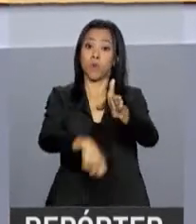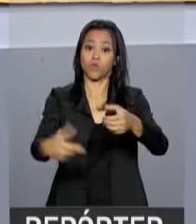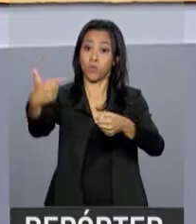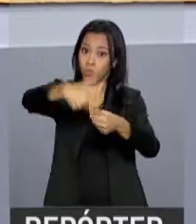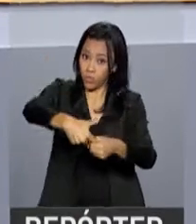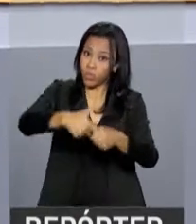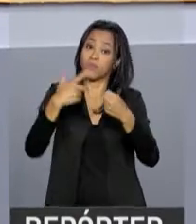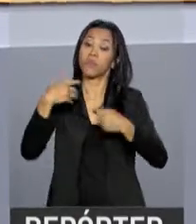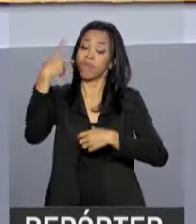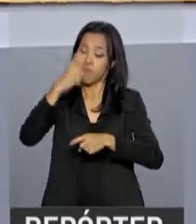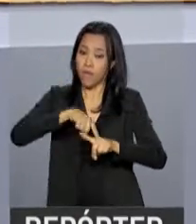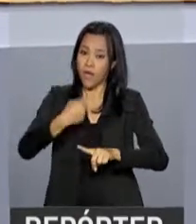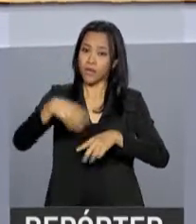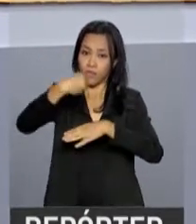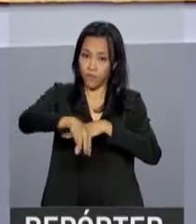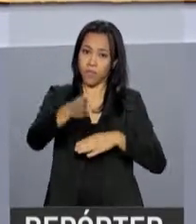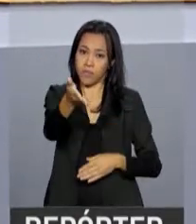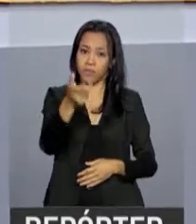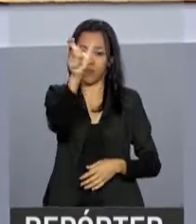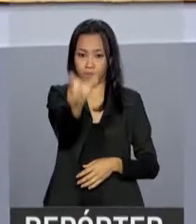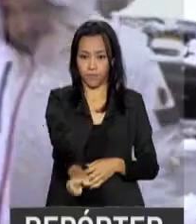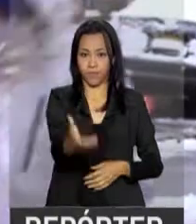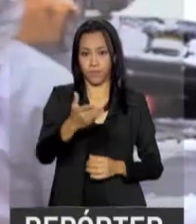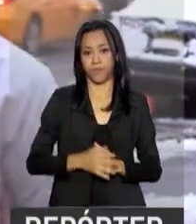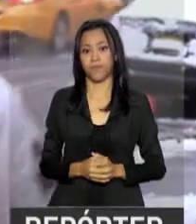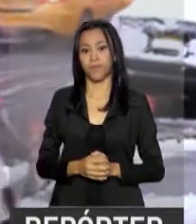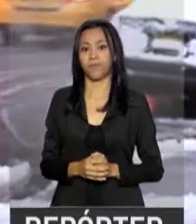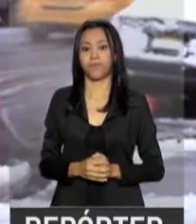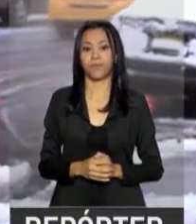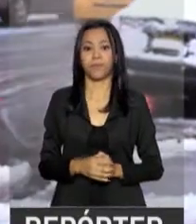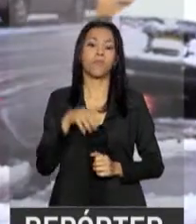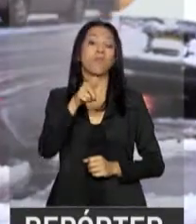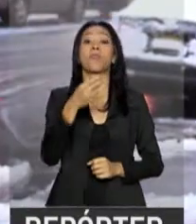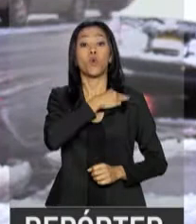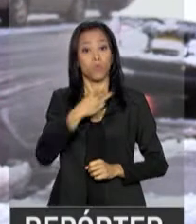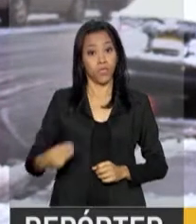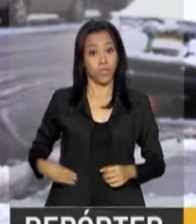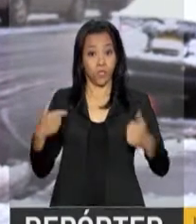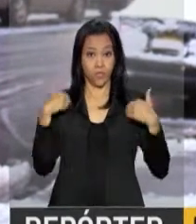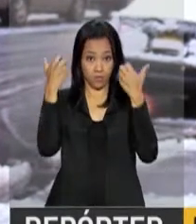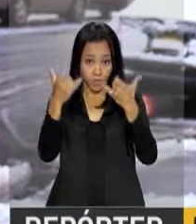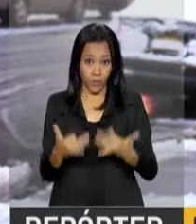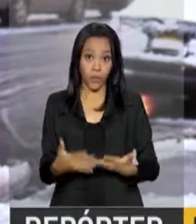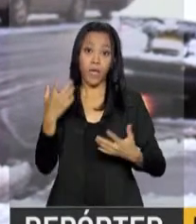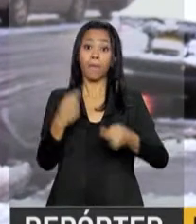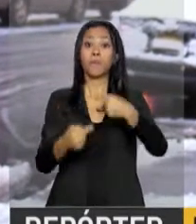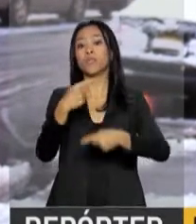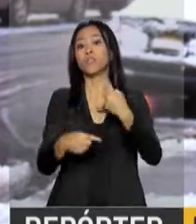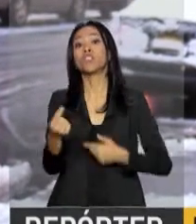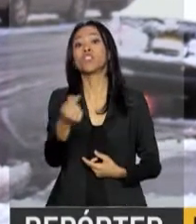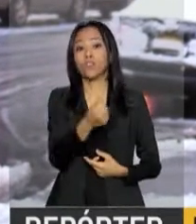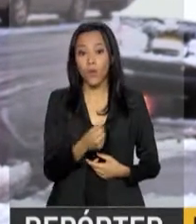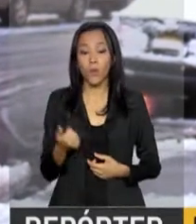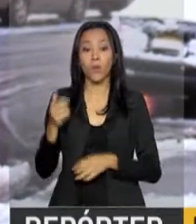informações com a nossa correspondente paula de orti o ministro disse que a política de preços da petrobras é